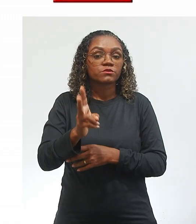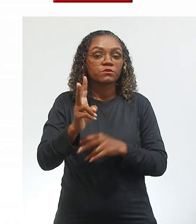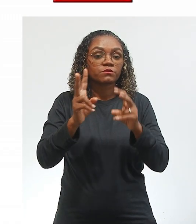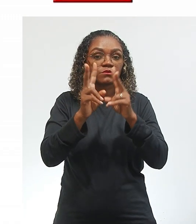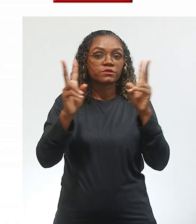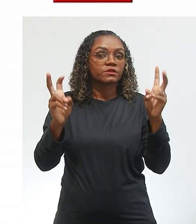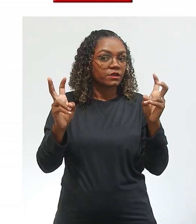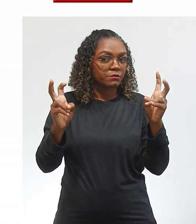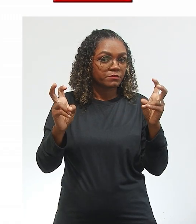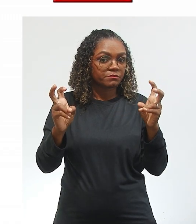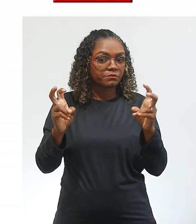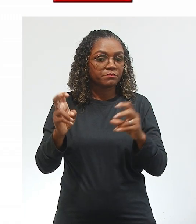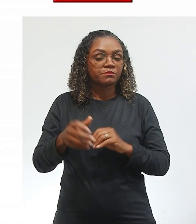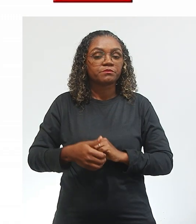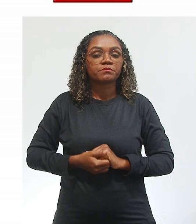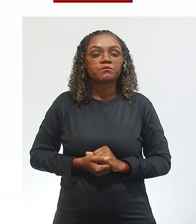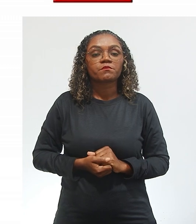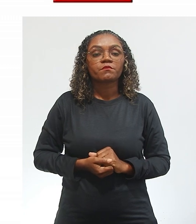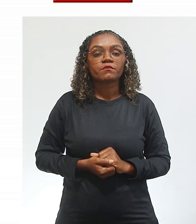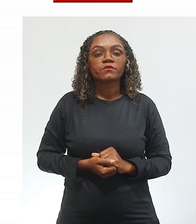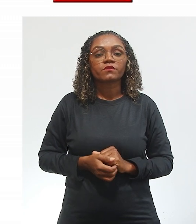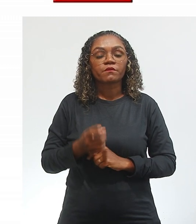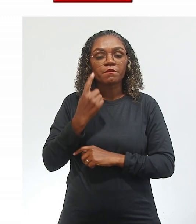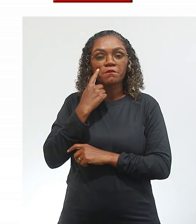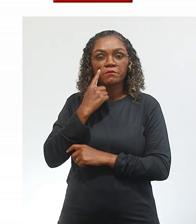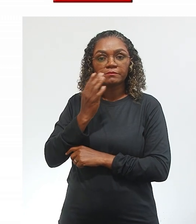um exemplo de lançamento contábil.